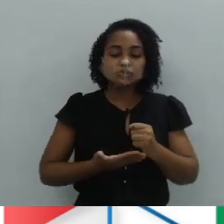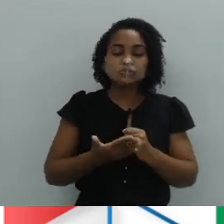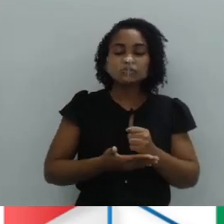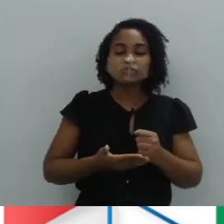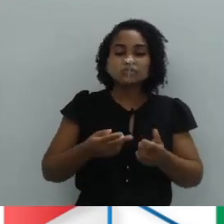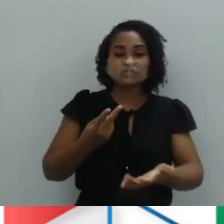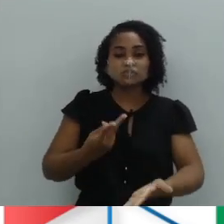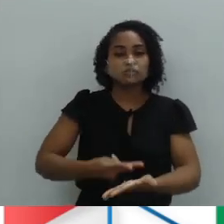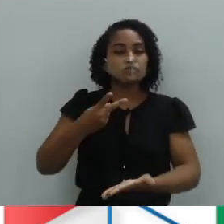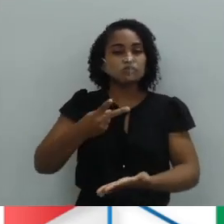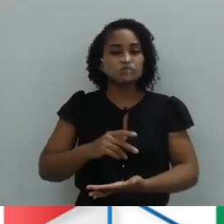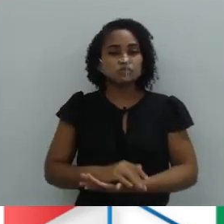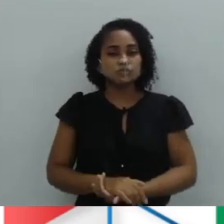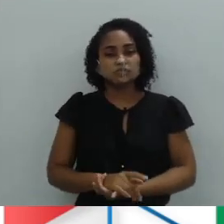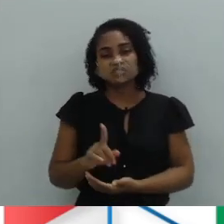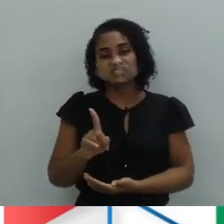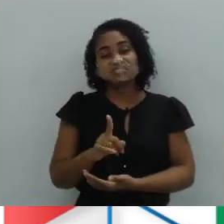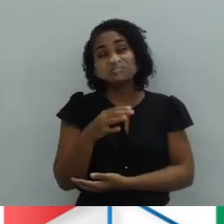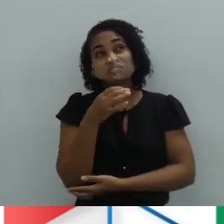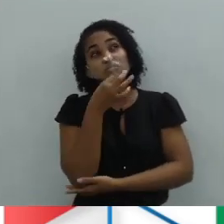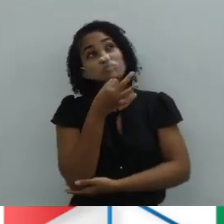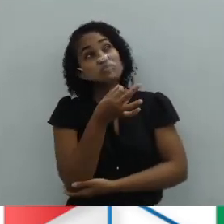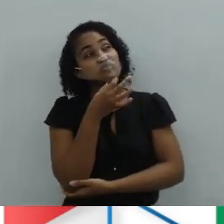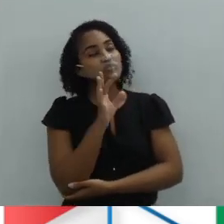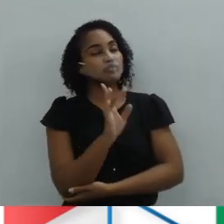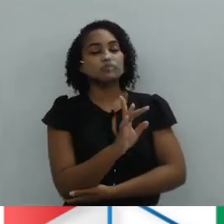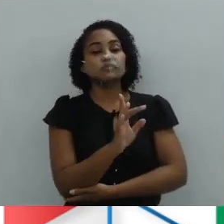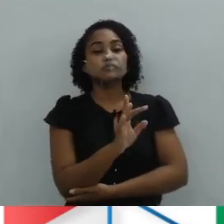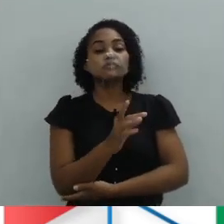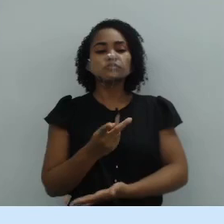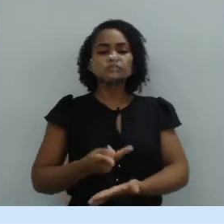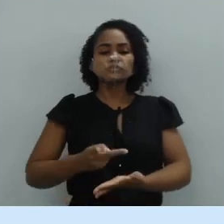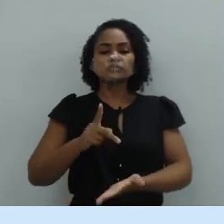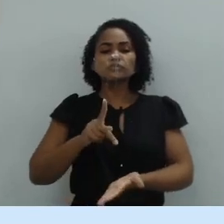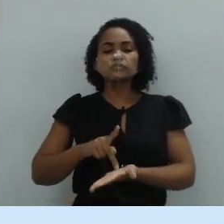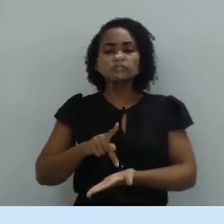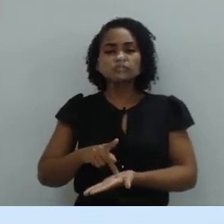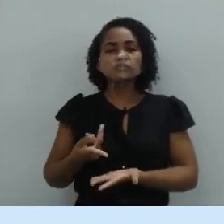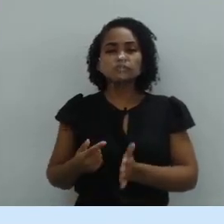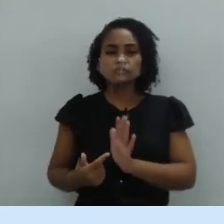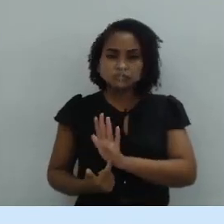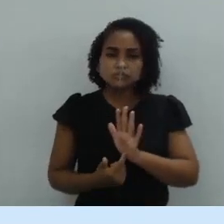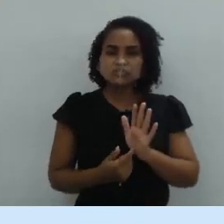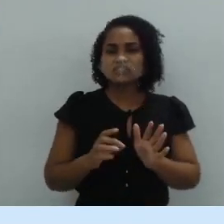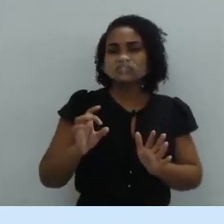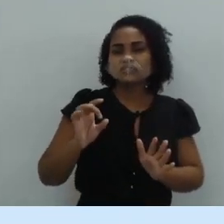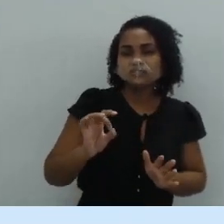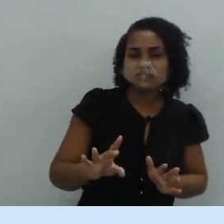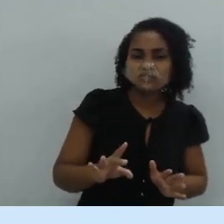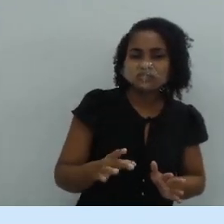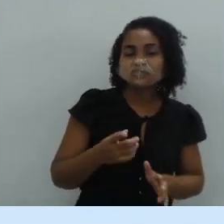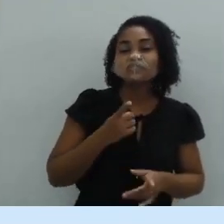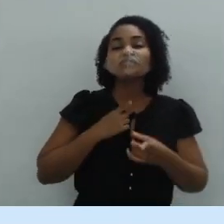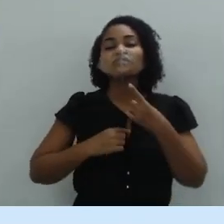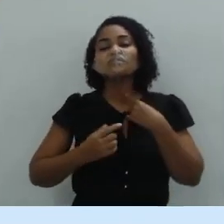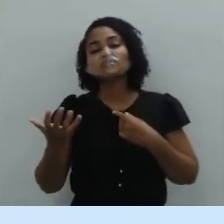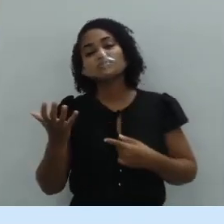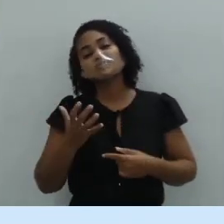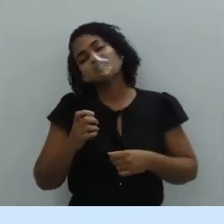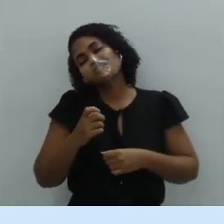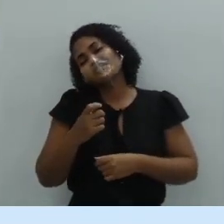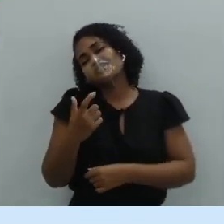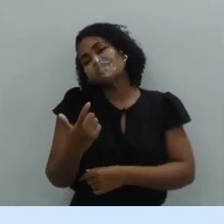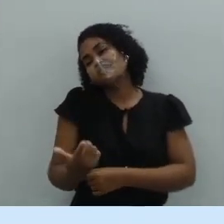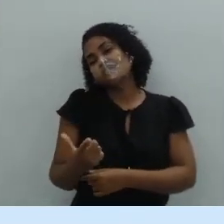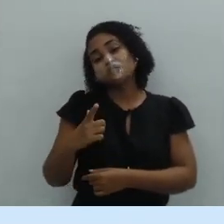em fatos e não em achismo. Eu preciso estar pautado em verdades e não apenas nos meus desejos. É